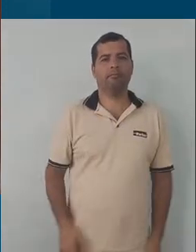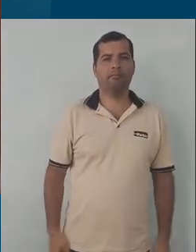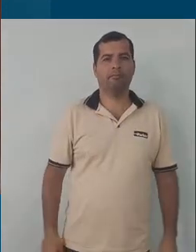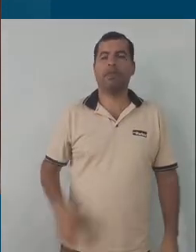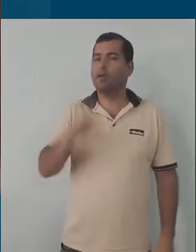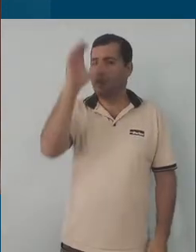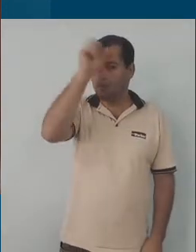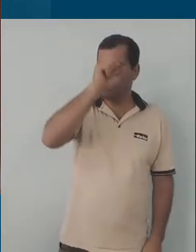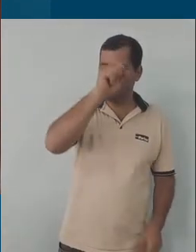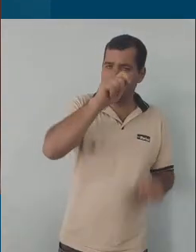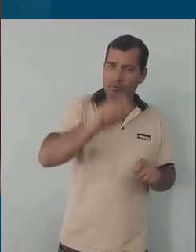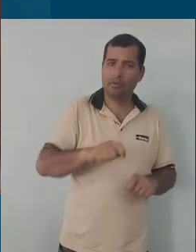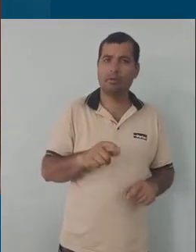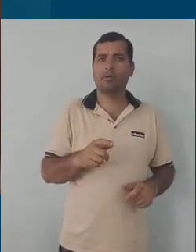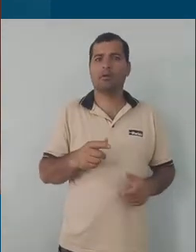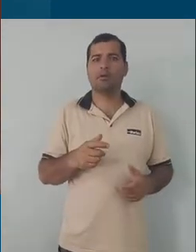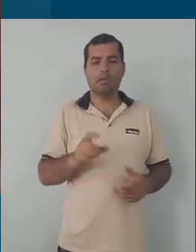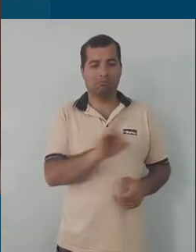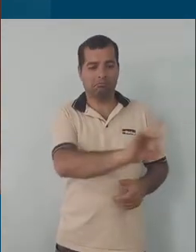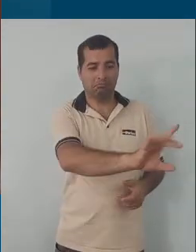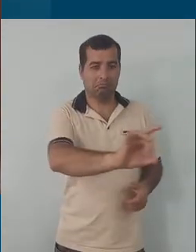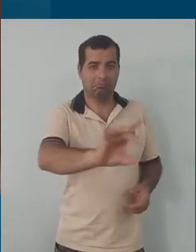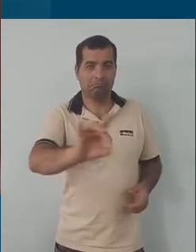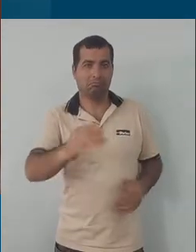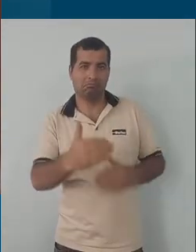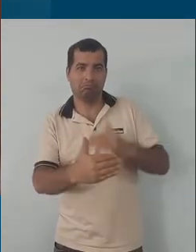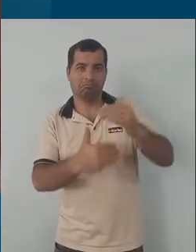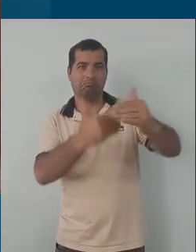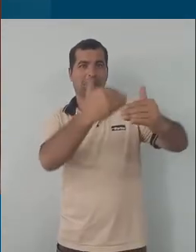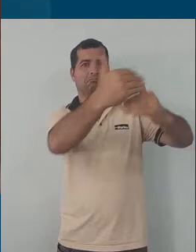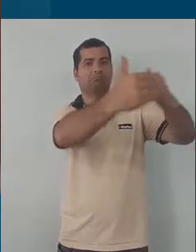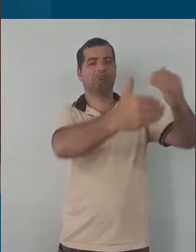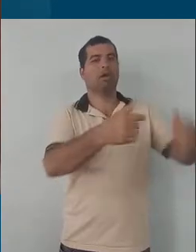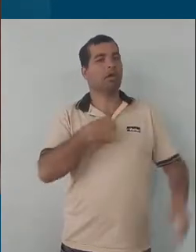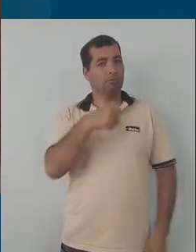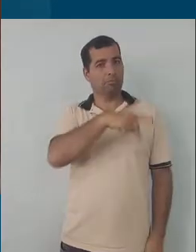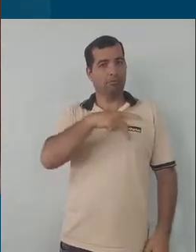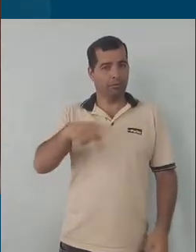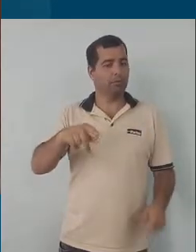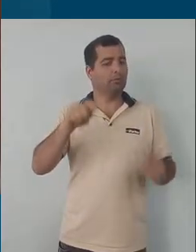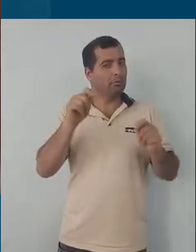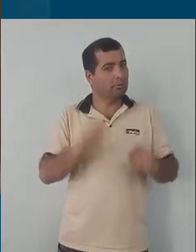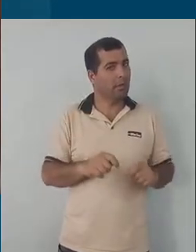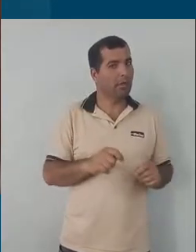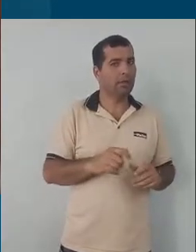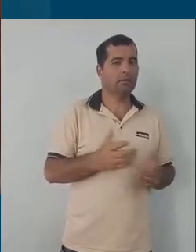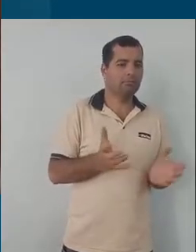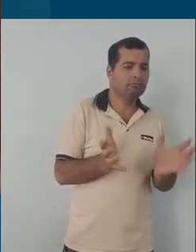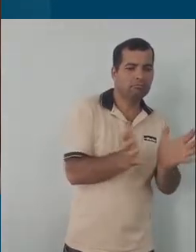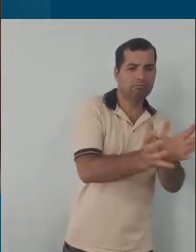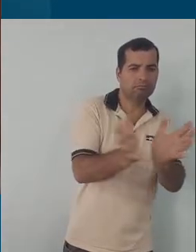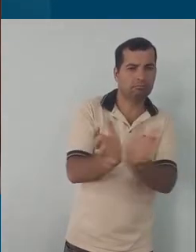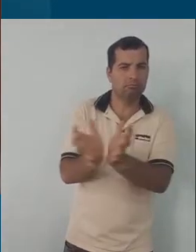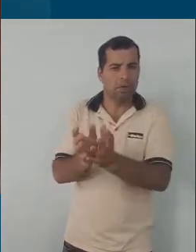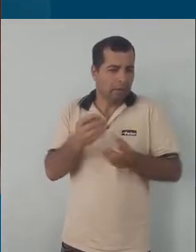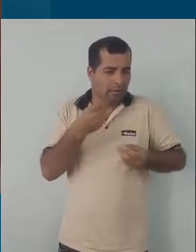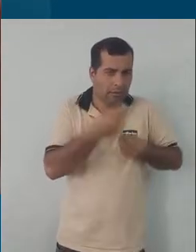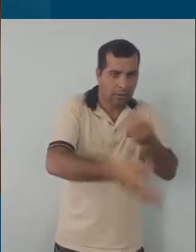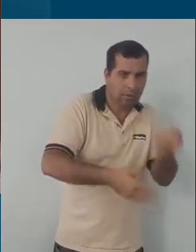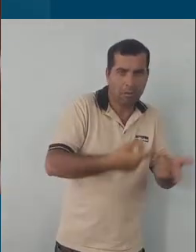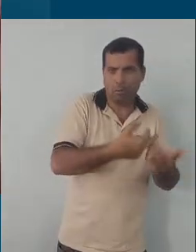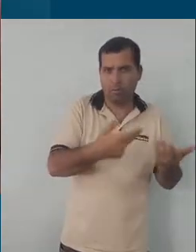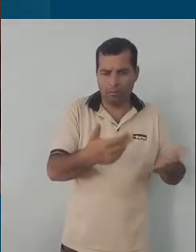processo de autoformação. Então, o professor precisa criar as situações, criar os